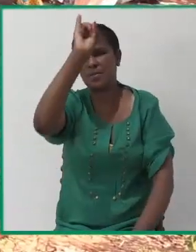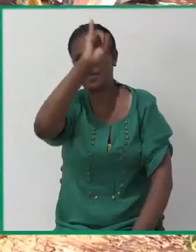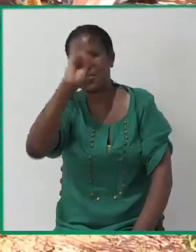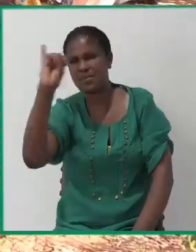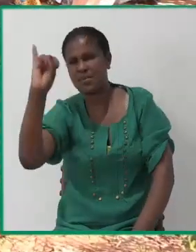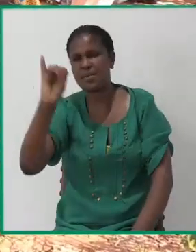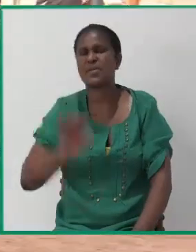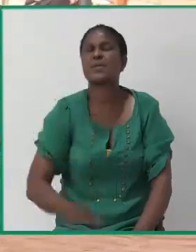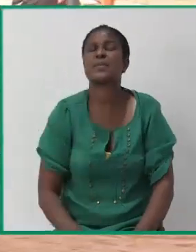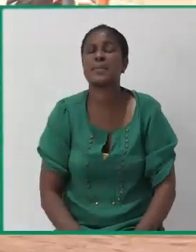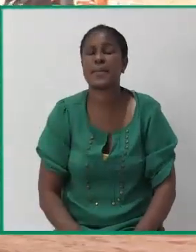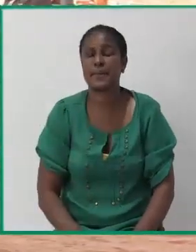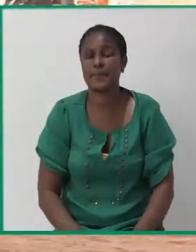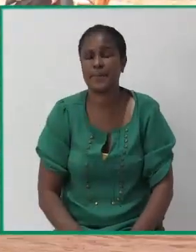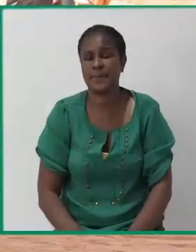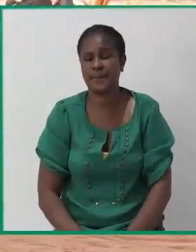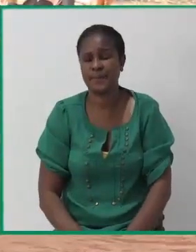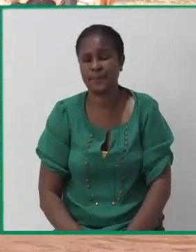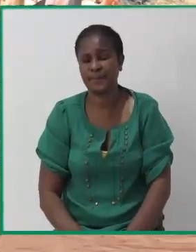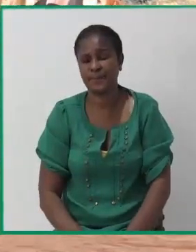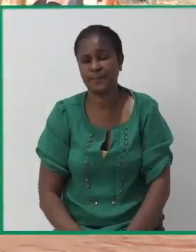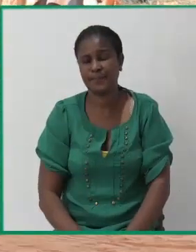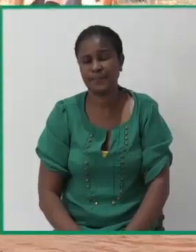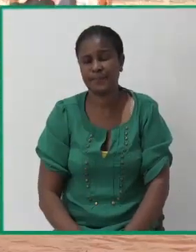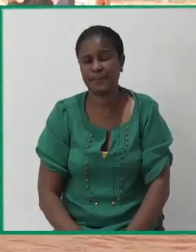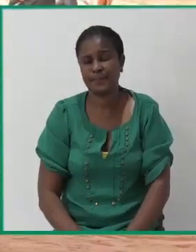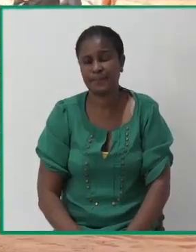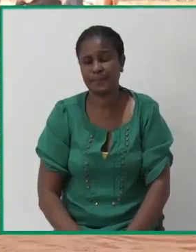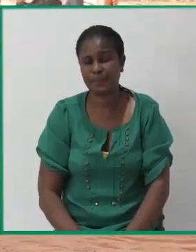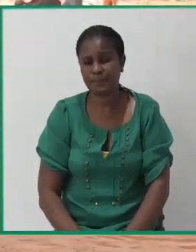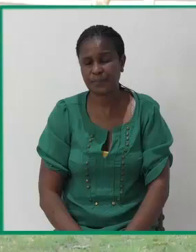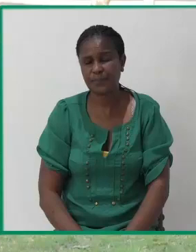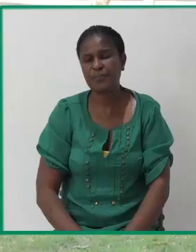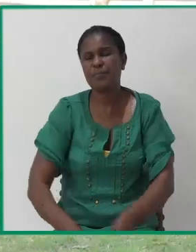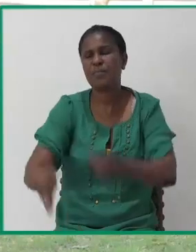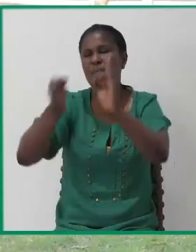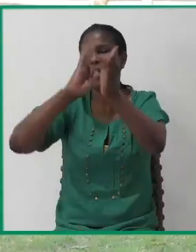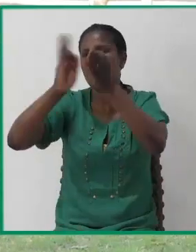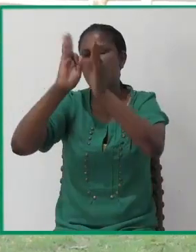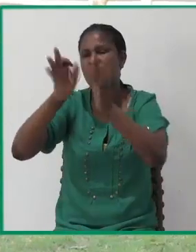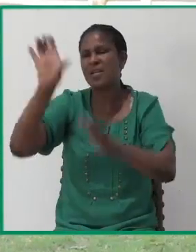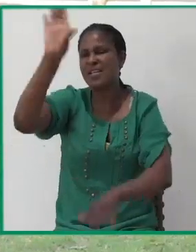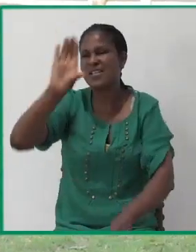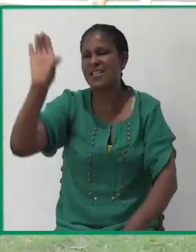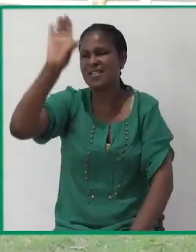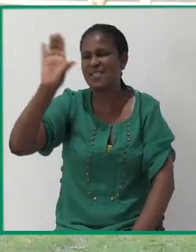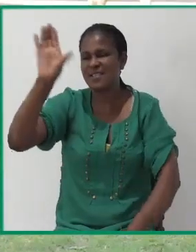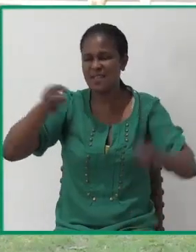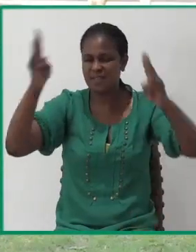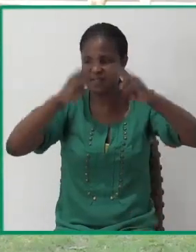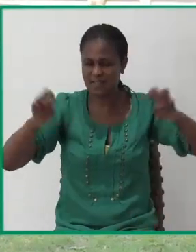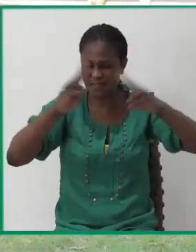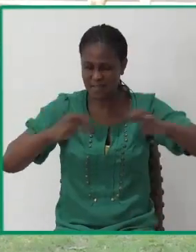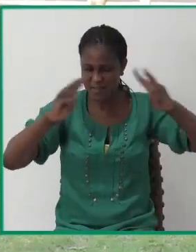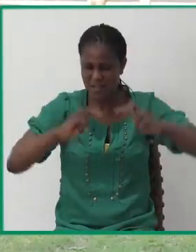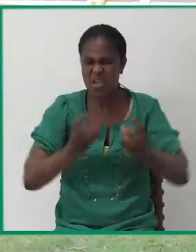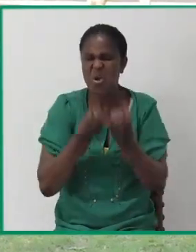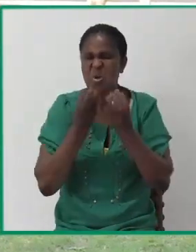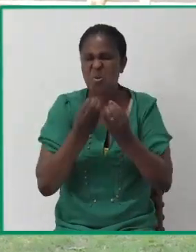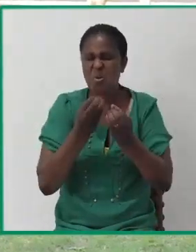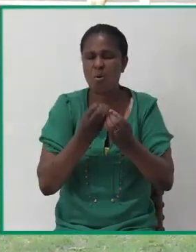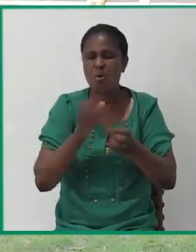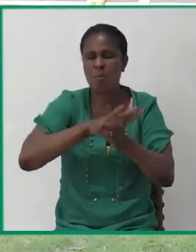Inharim, Jangamo, Morrumbeni e Masinga, na província de Inhambane. Faculdade de Ciências investiga alternativas